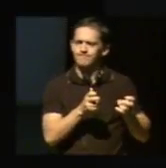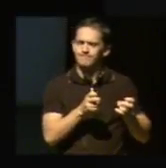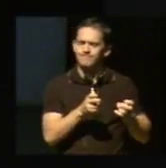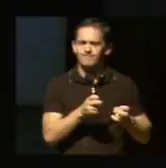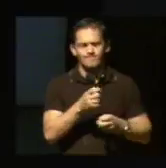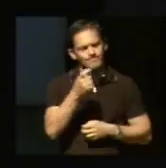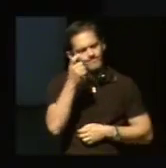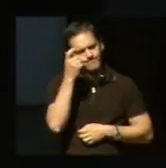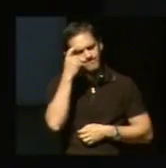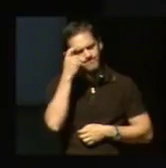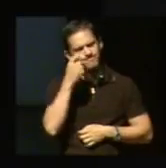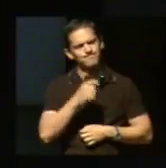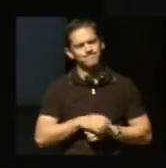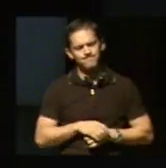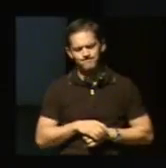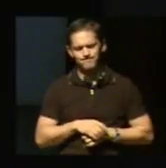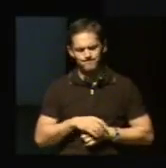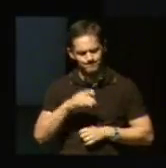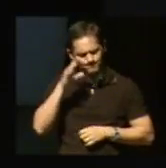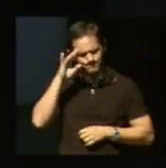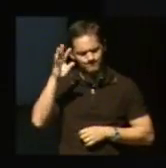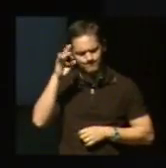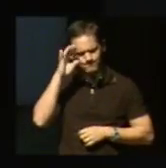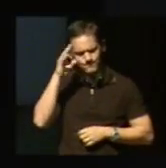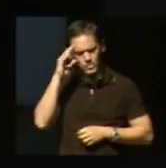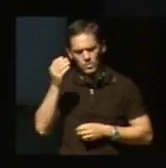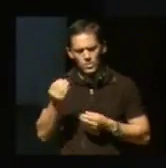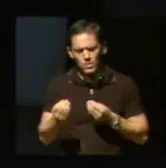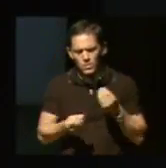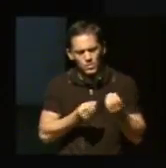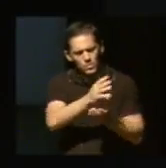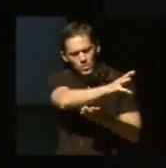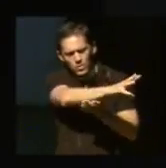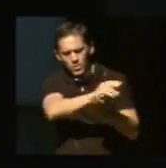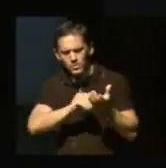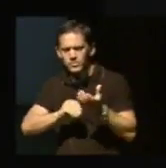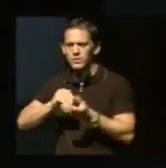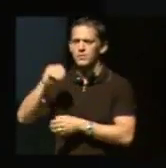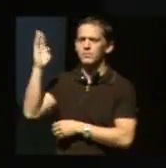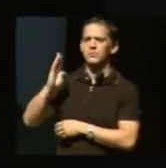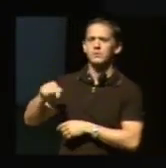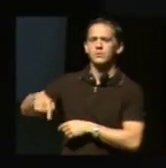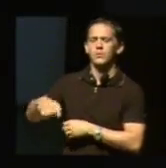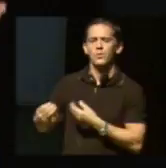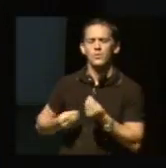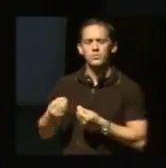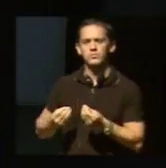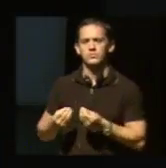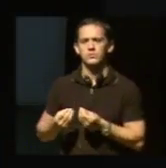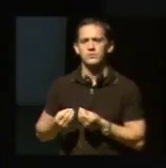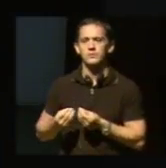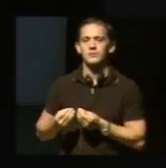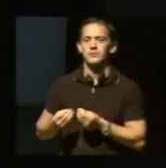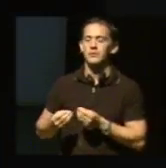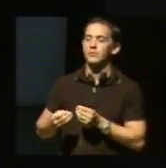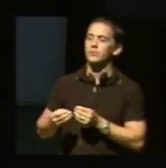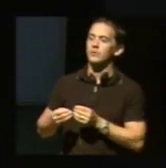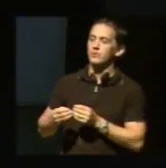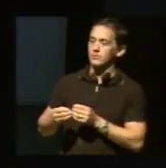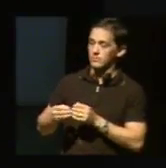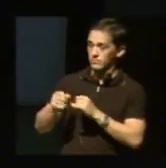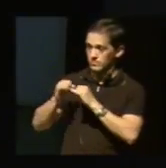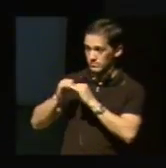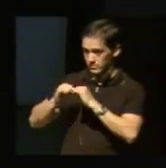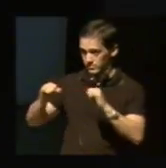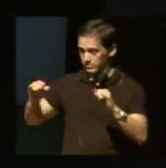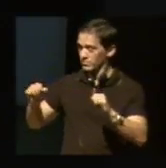um pensamento, Denério. De como é que a gente poderia fazer isso aqui no Brasil? Esse programa que nós estamos lançando